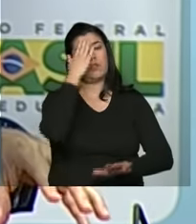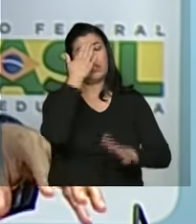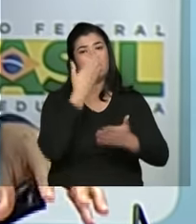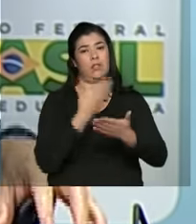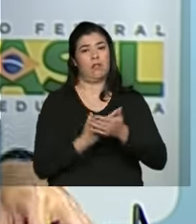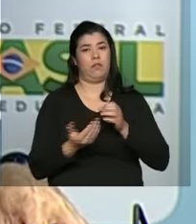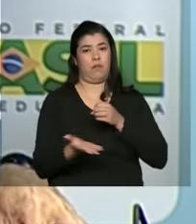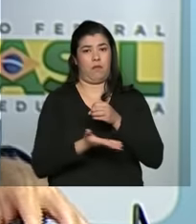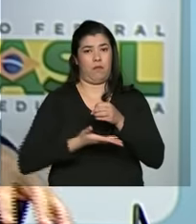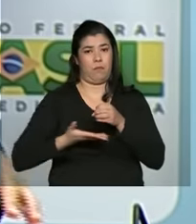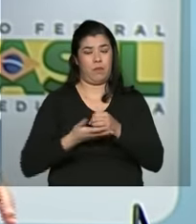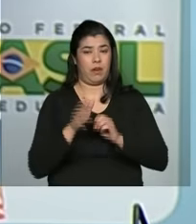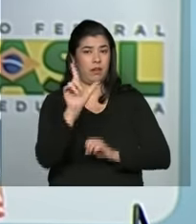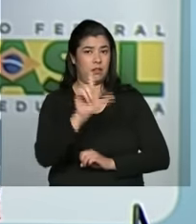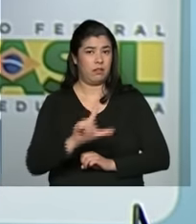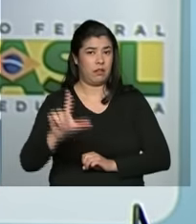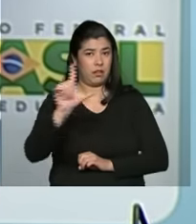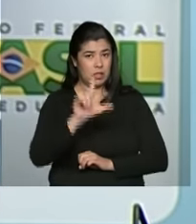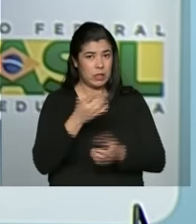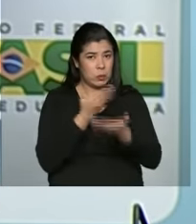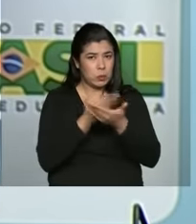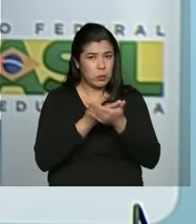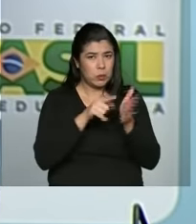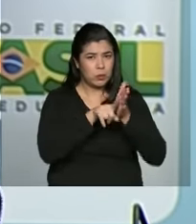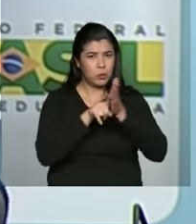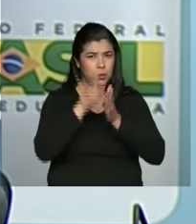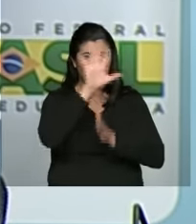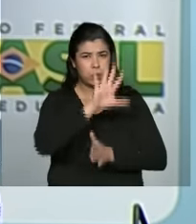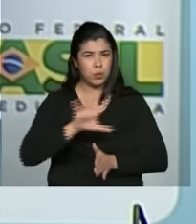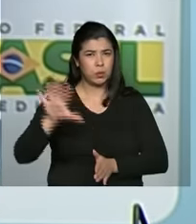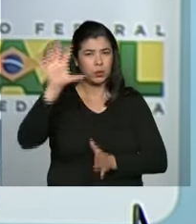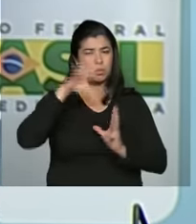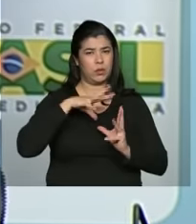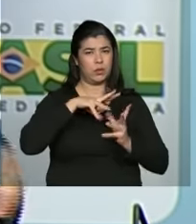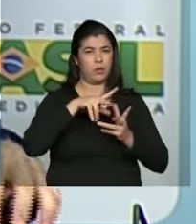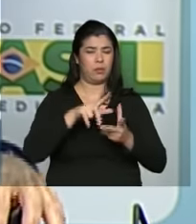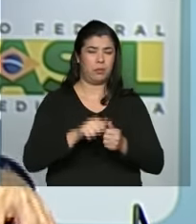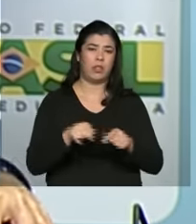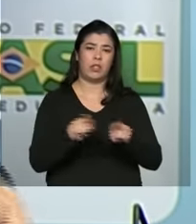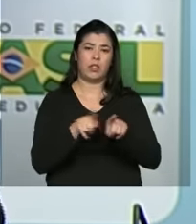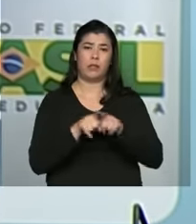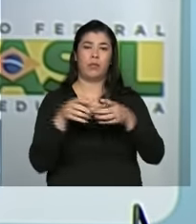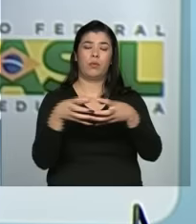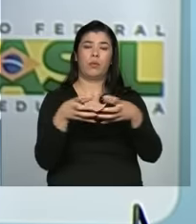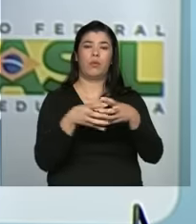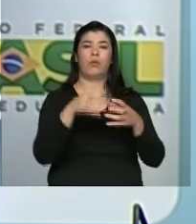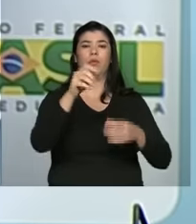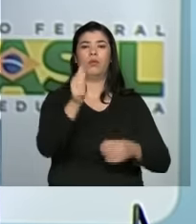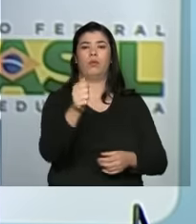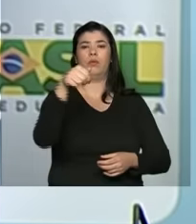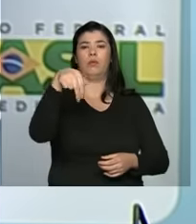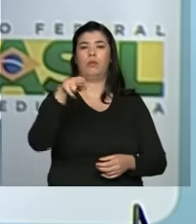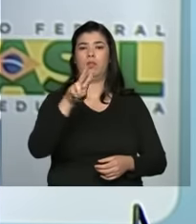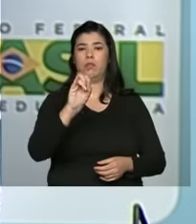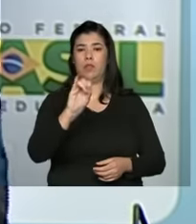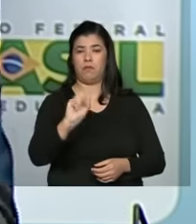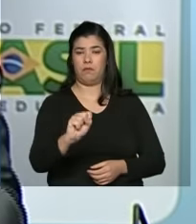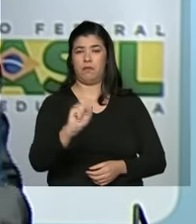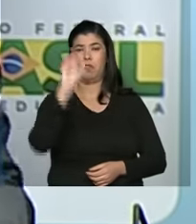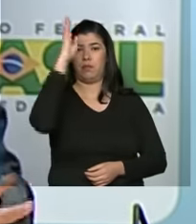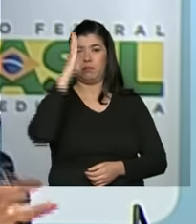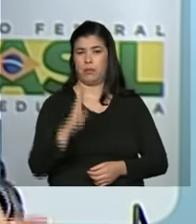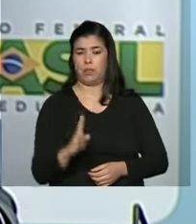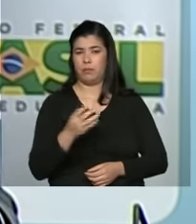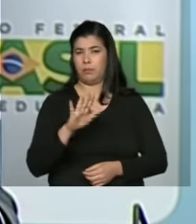na literatura Internacional e análises que são feitas pela Anvisa e por outros órgãos do nosso país que cerca